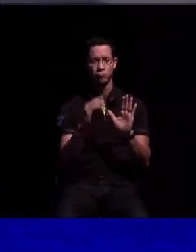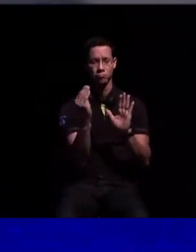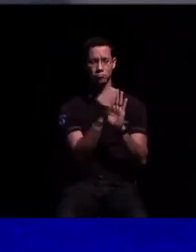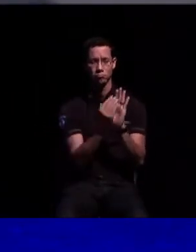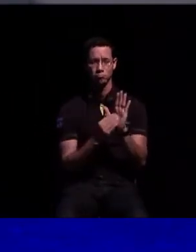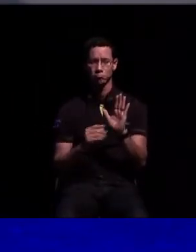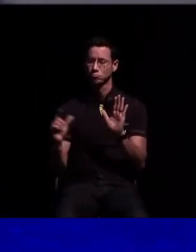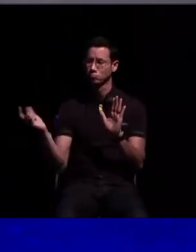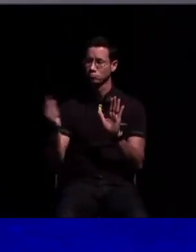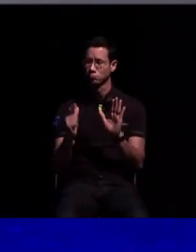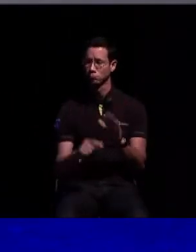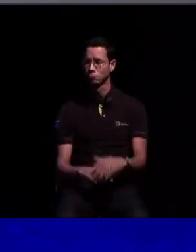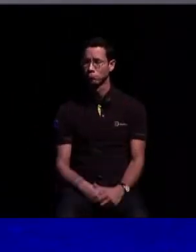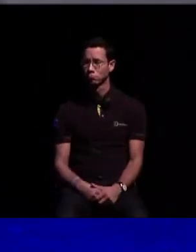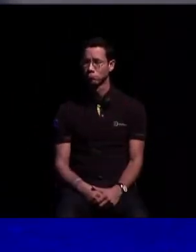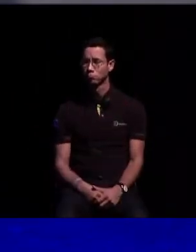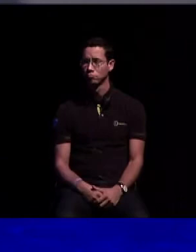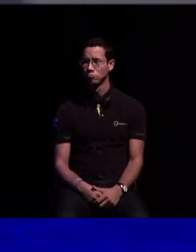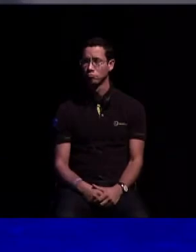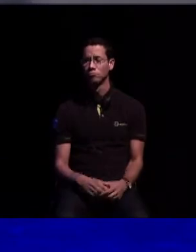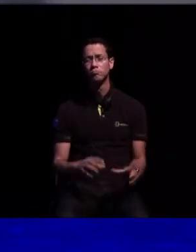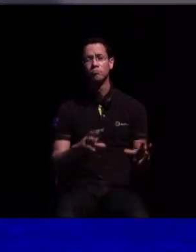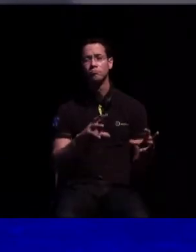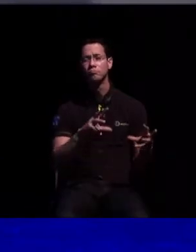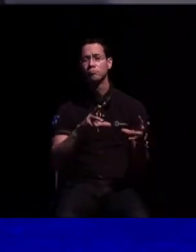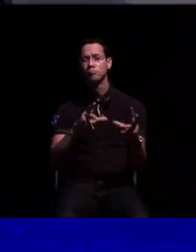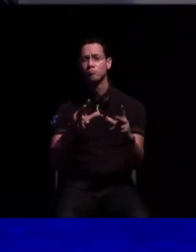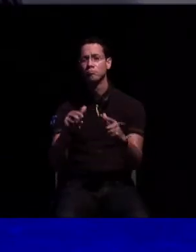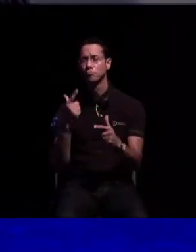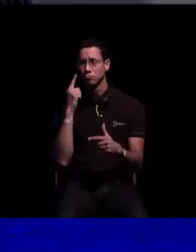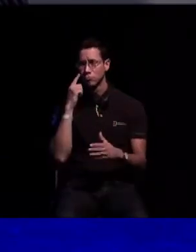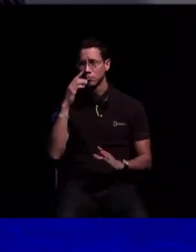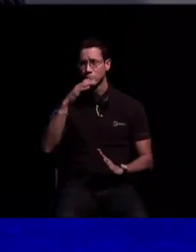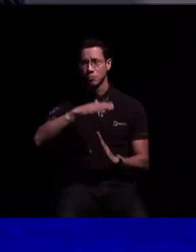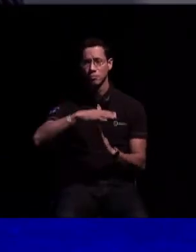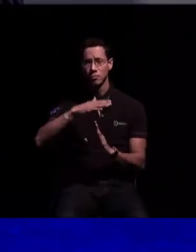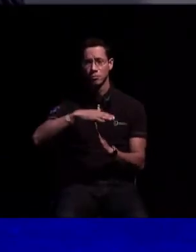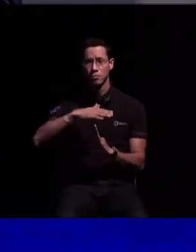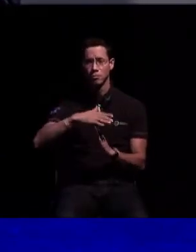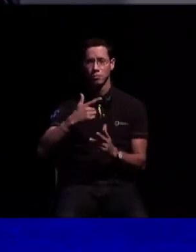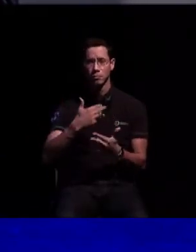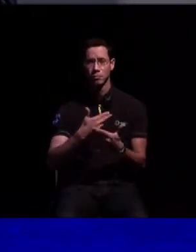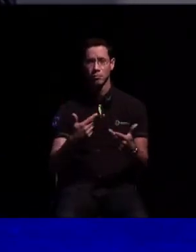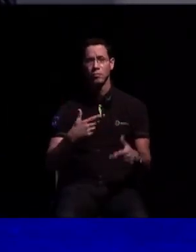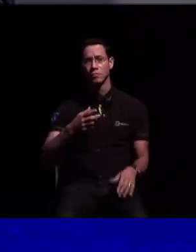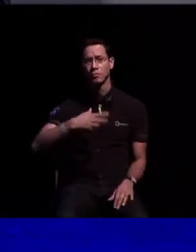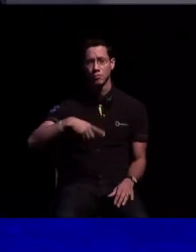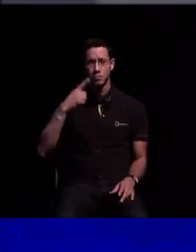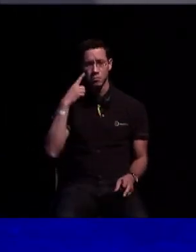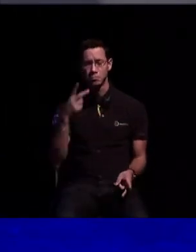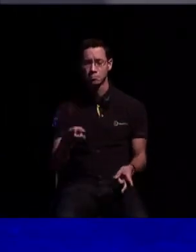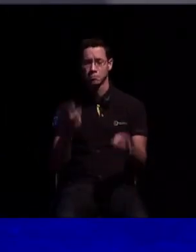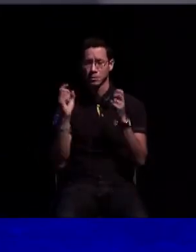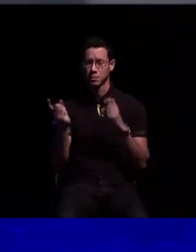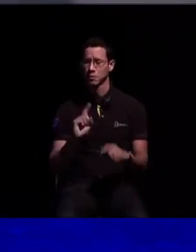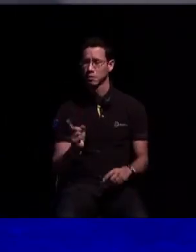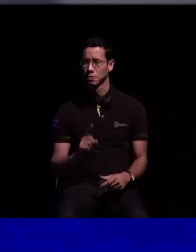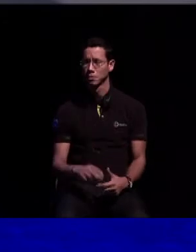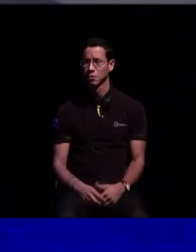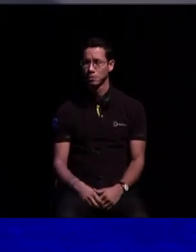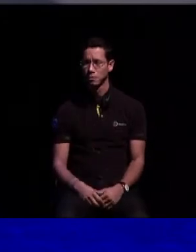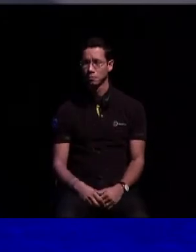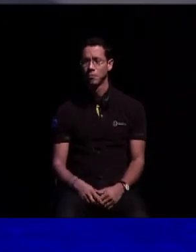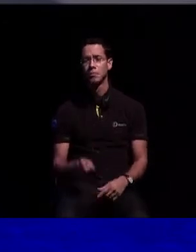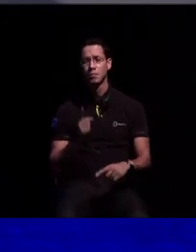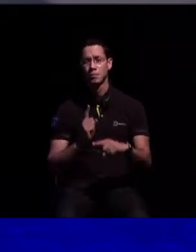ainda, todas as forças do mundo militam no sentido que a gente jamais perceba. Por que a gente faz esse tipo de